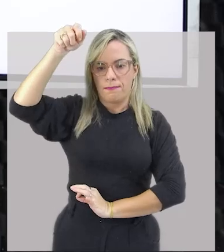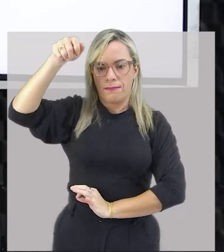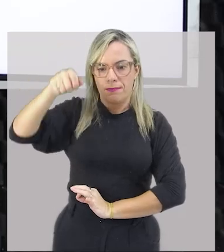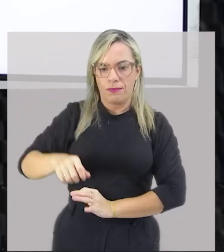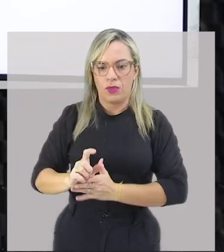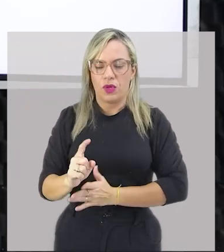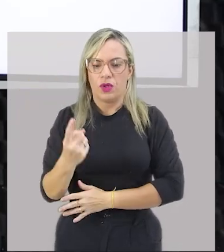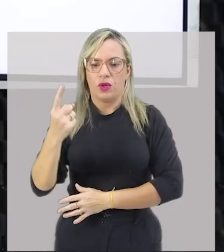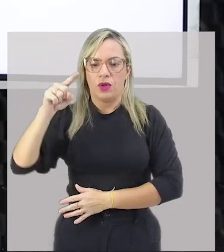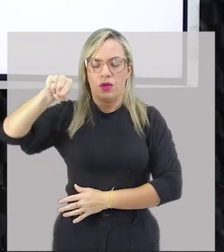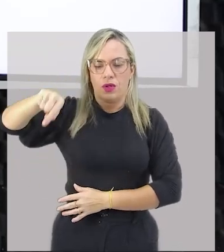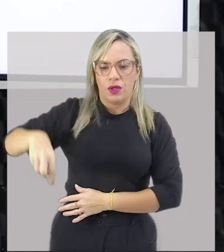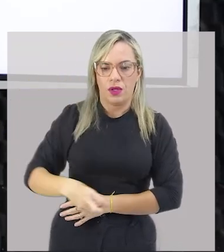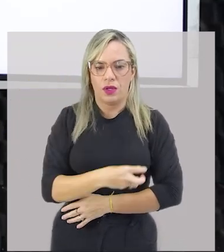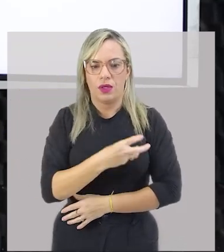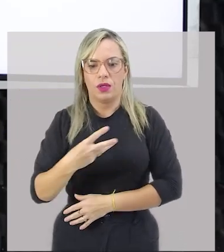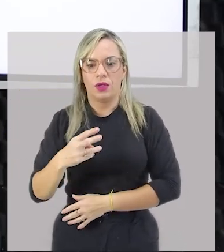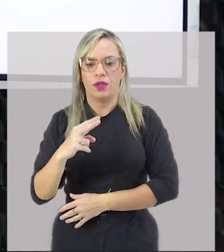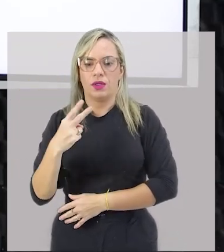de 1 quilo, ó,